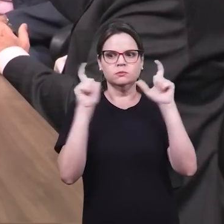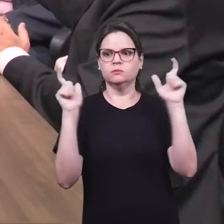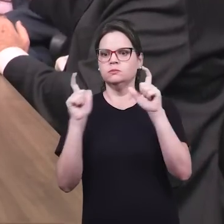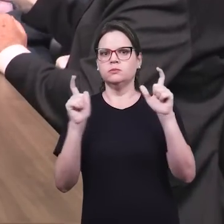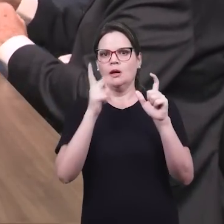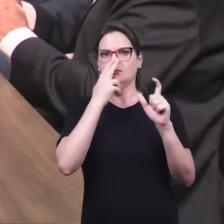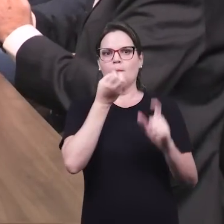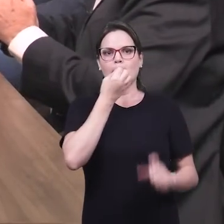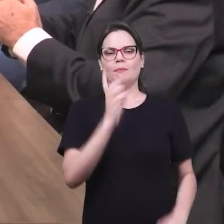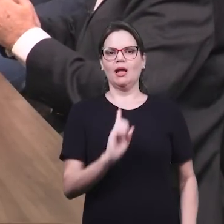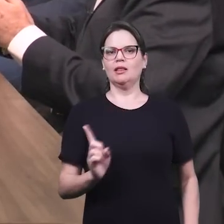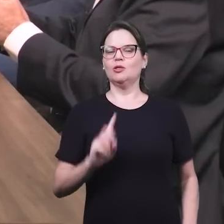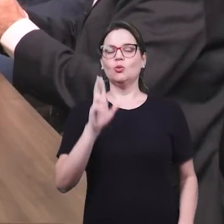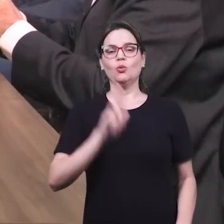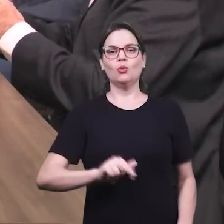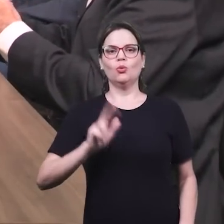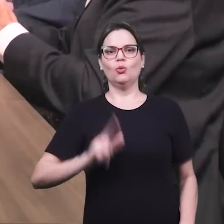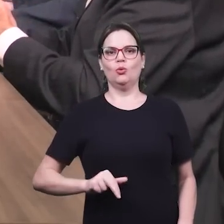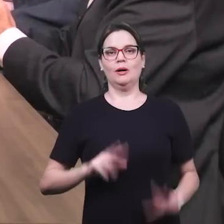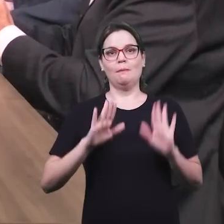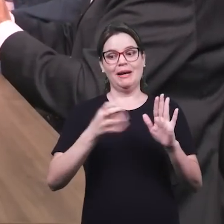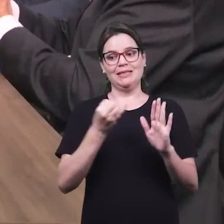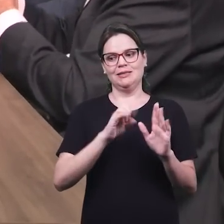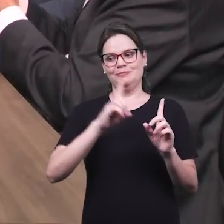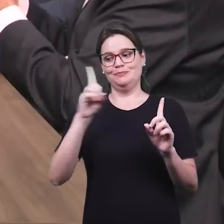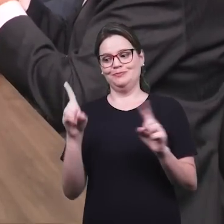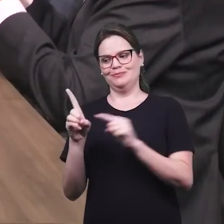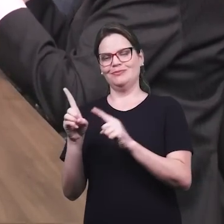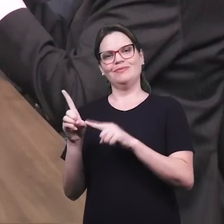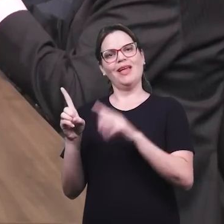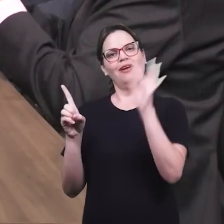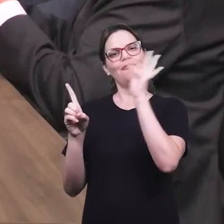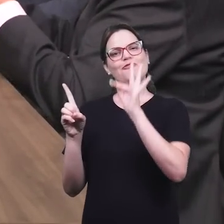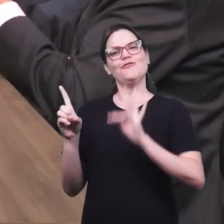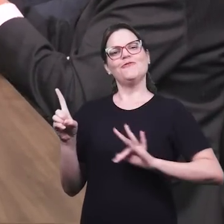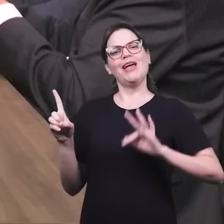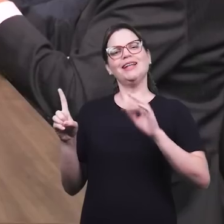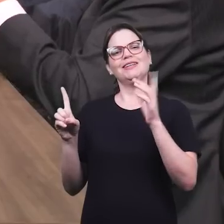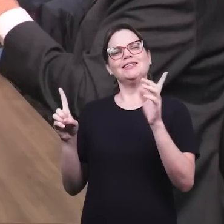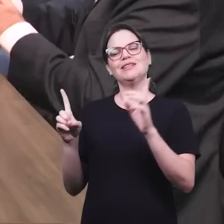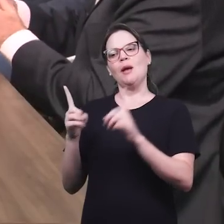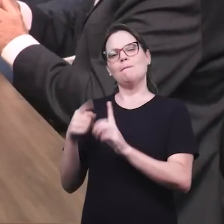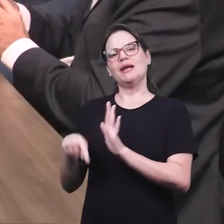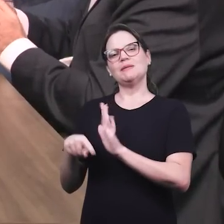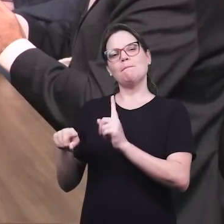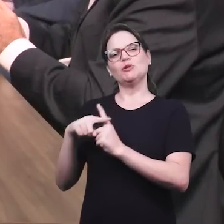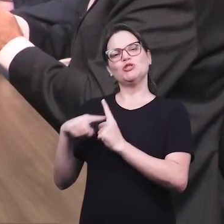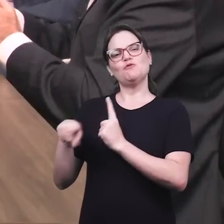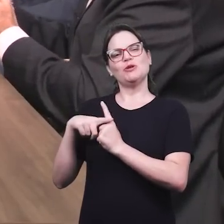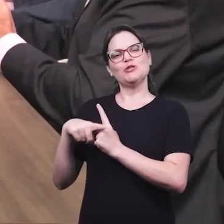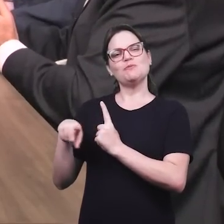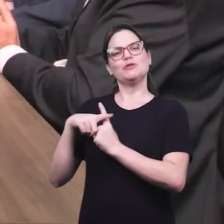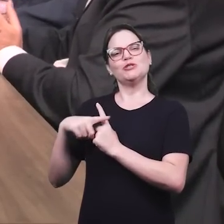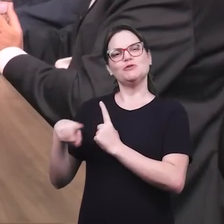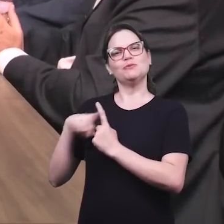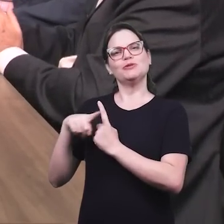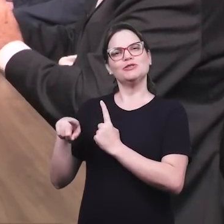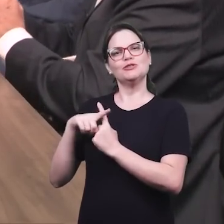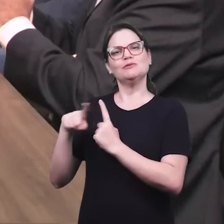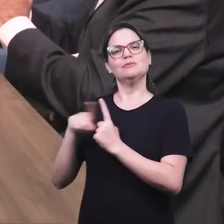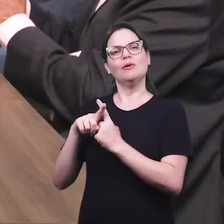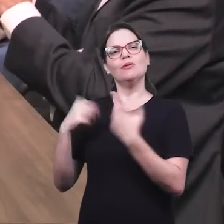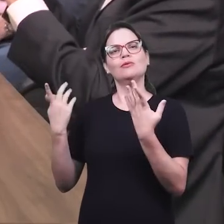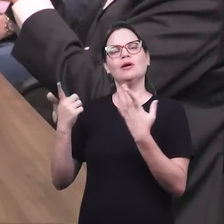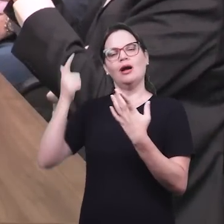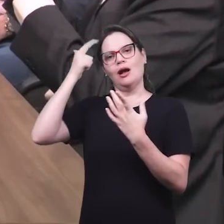maneira nós temos uma pessoa que está acostumada a receber sempre estímulos positivos que faz com que a vida dela fique